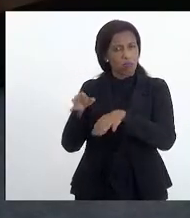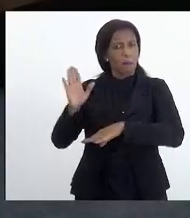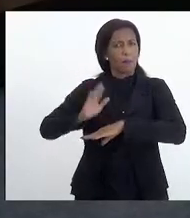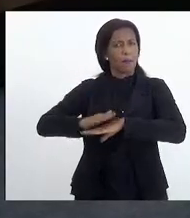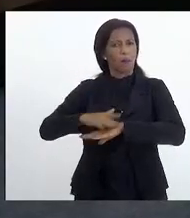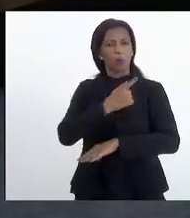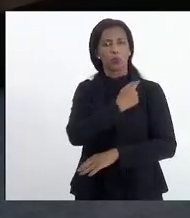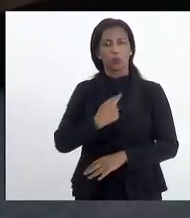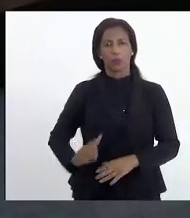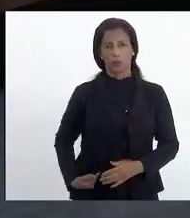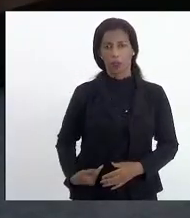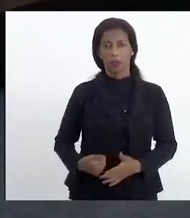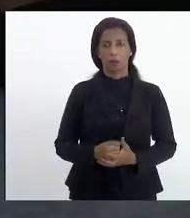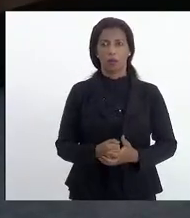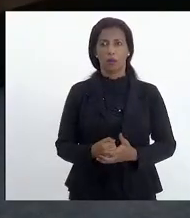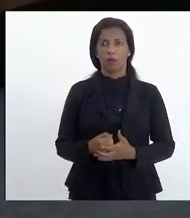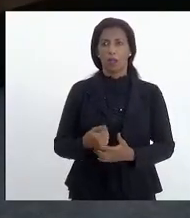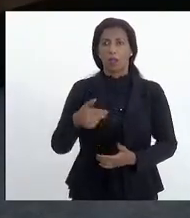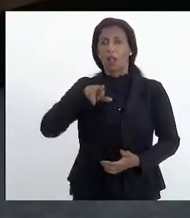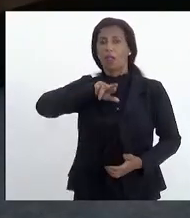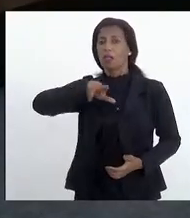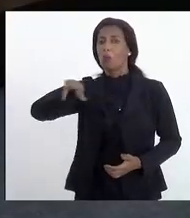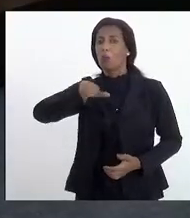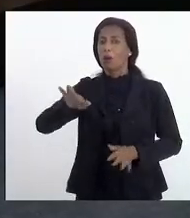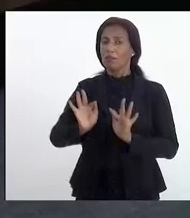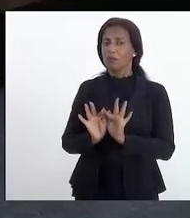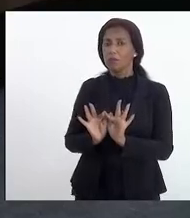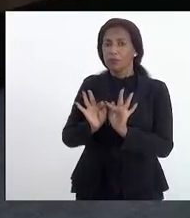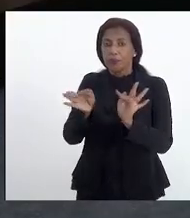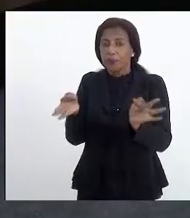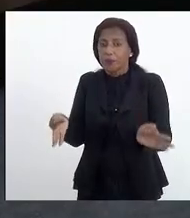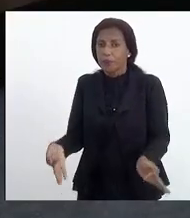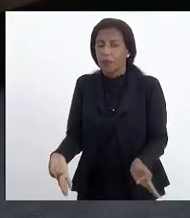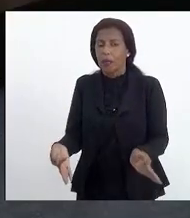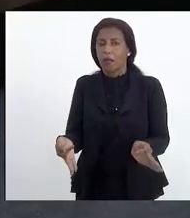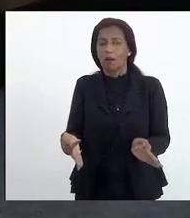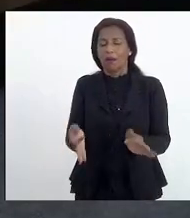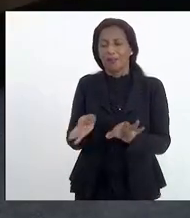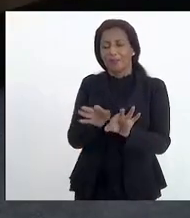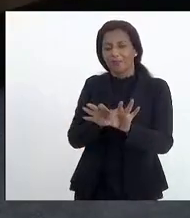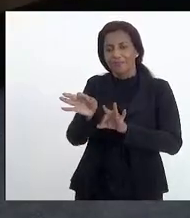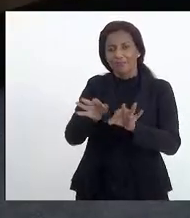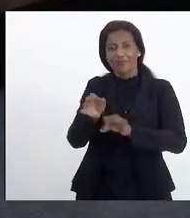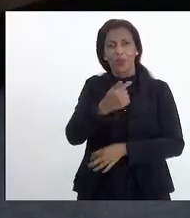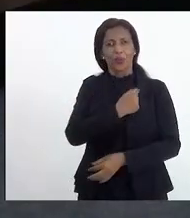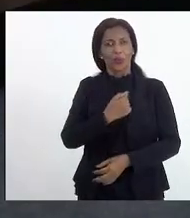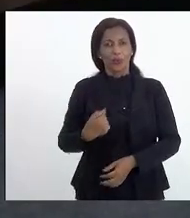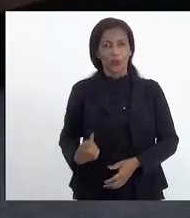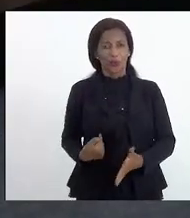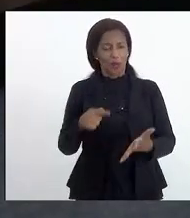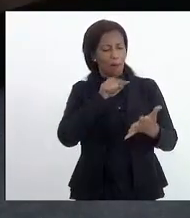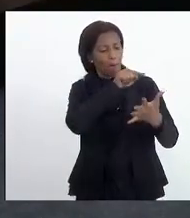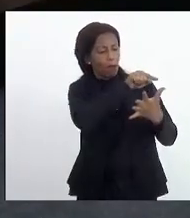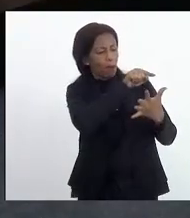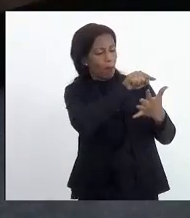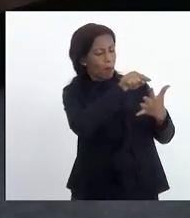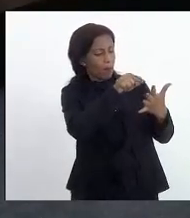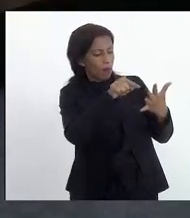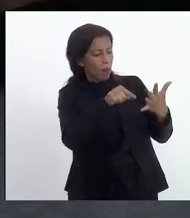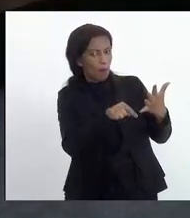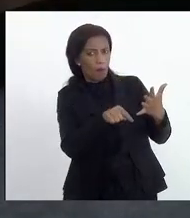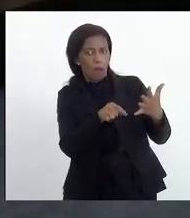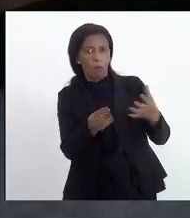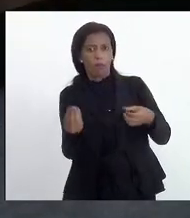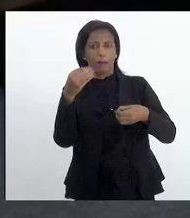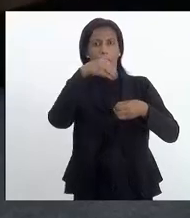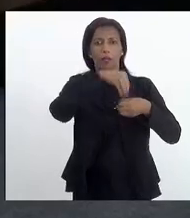pelo governo, elas não são simplesmente as medidas que o governo apontou para aderir ao regime de